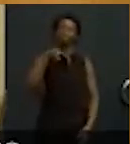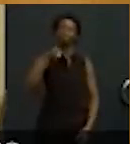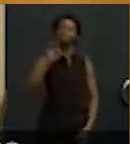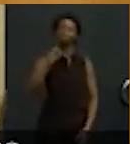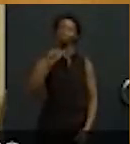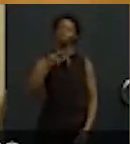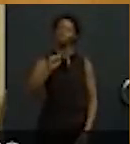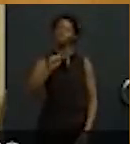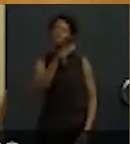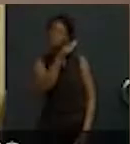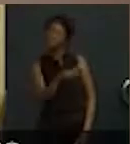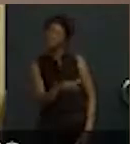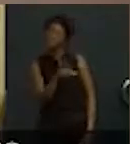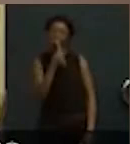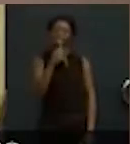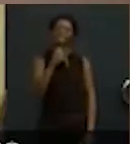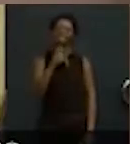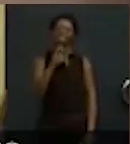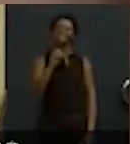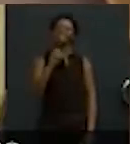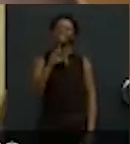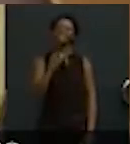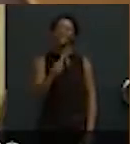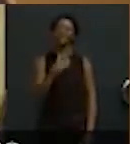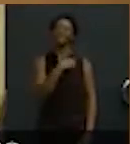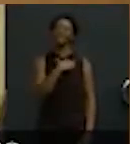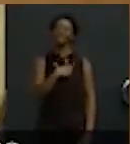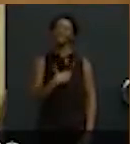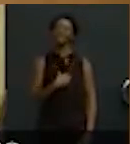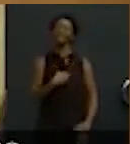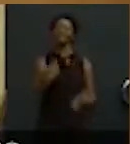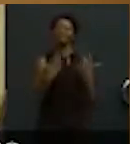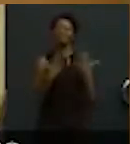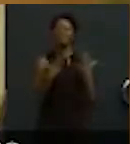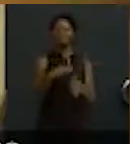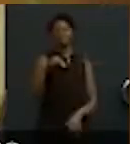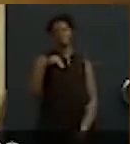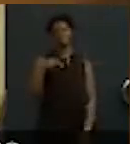da Silva Vicente, para receber o colar de mérito do Ministério Público.